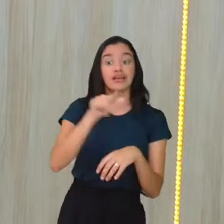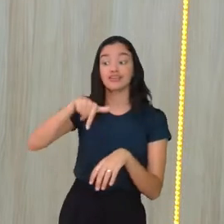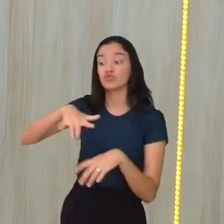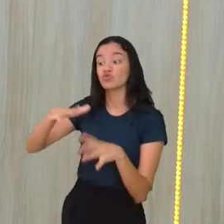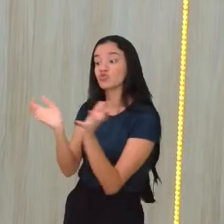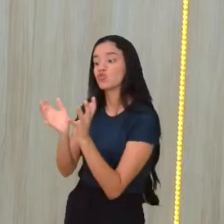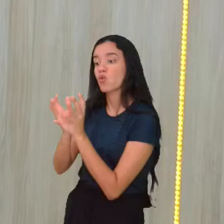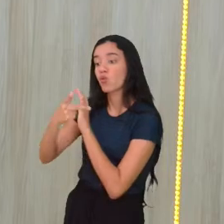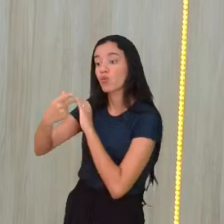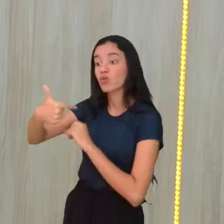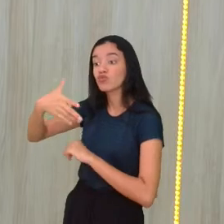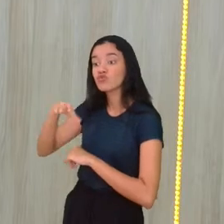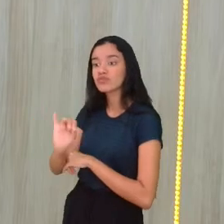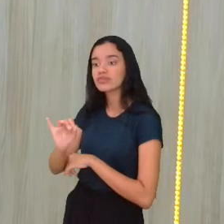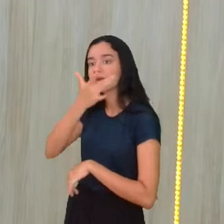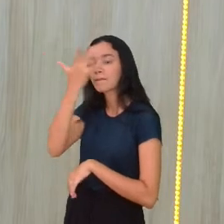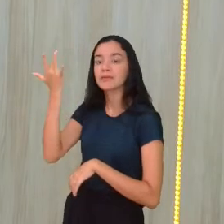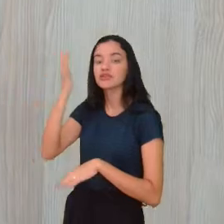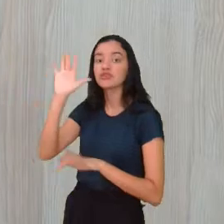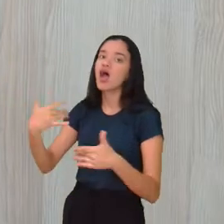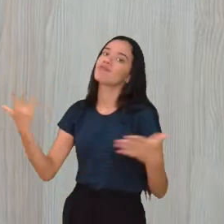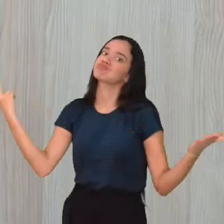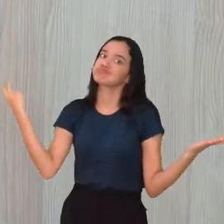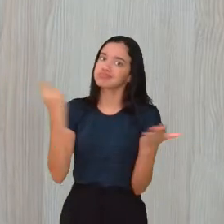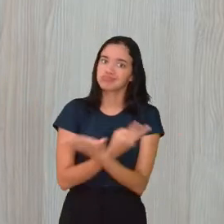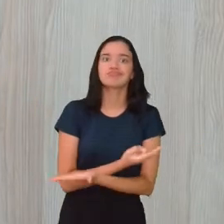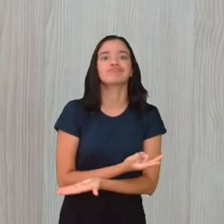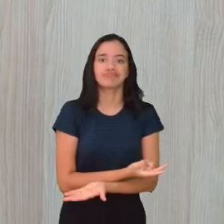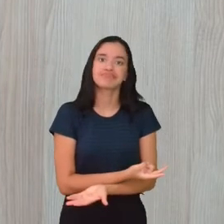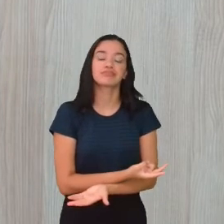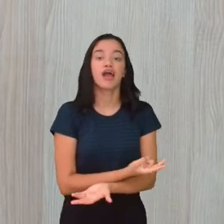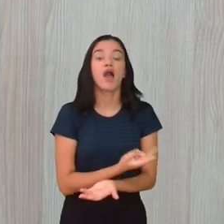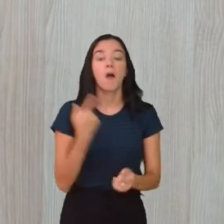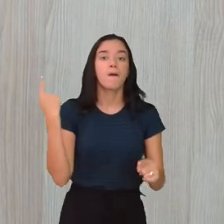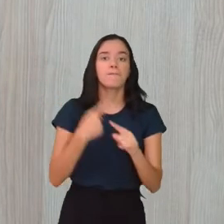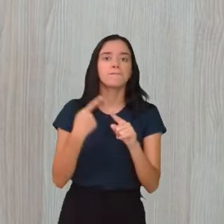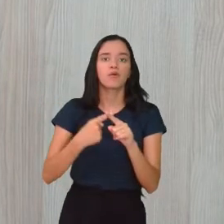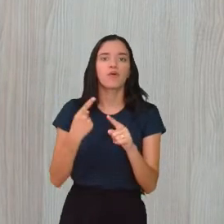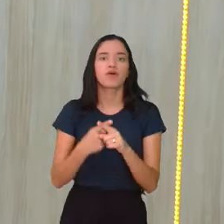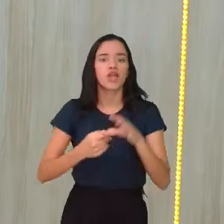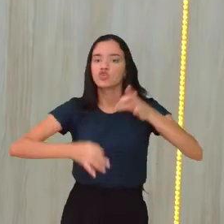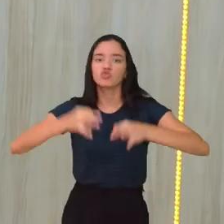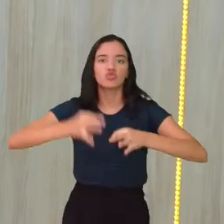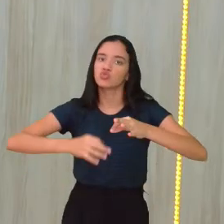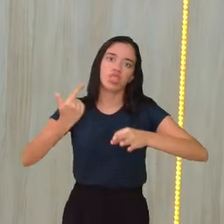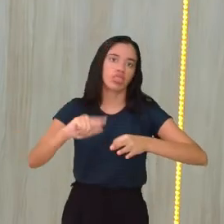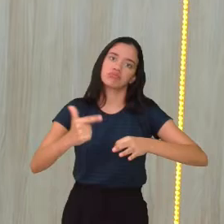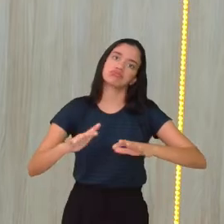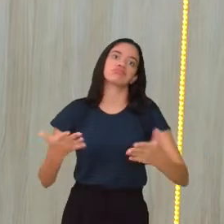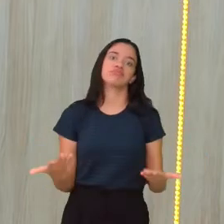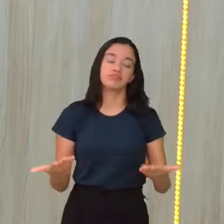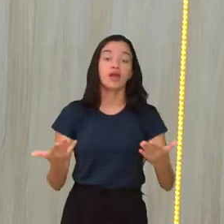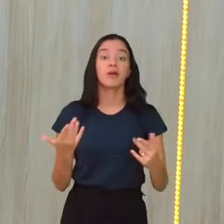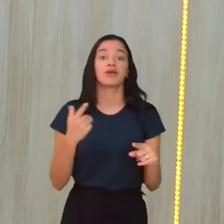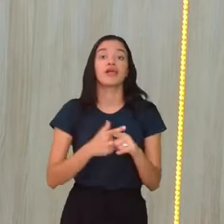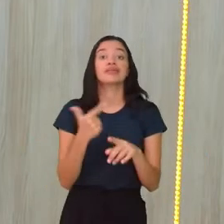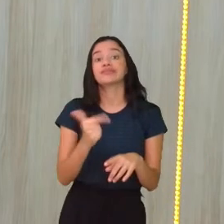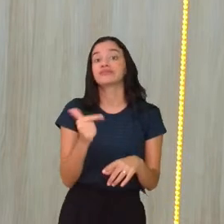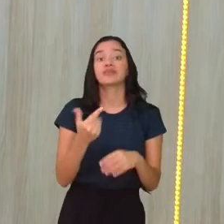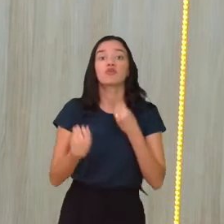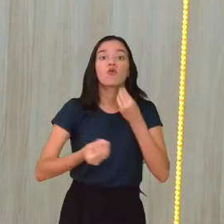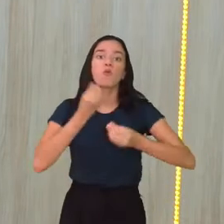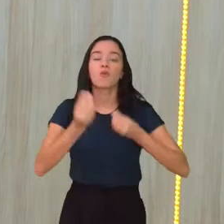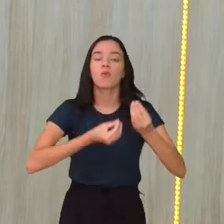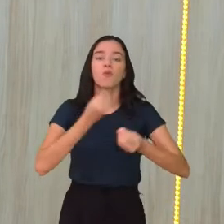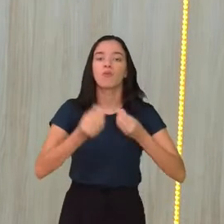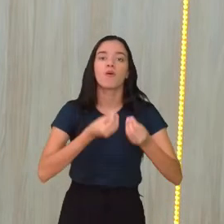entra com 20. Ia dar errado, né? Horrível. Porque ia ser injusto, né? Justo. Não ia ter